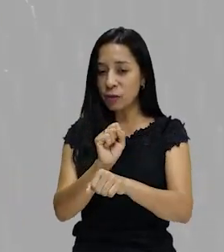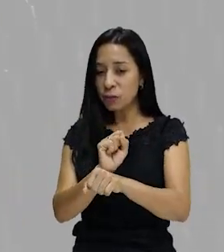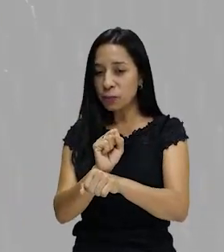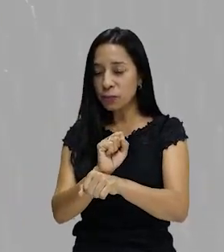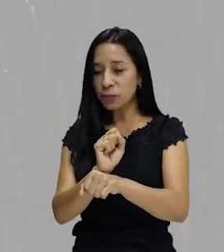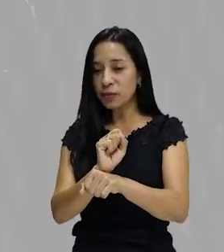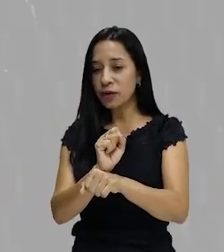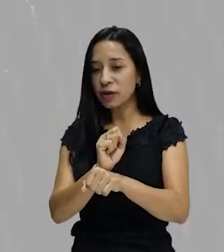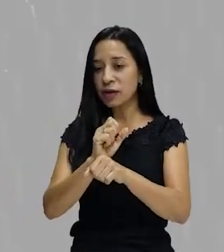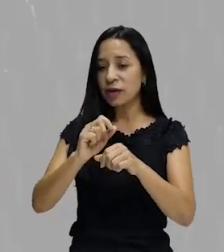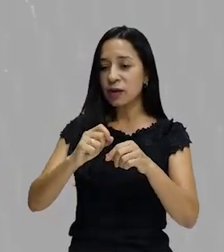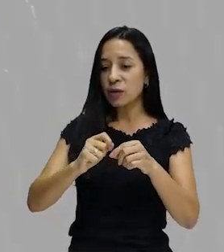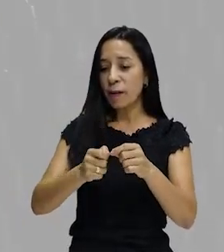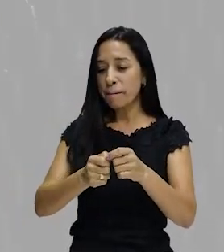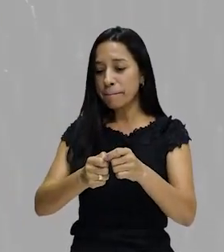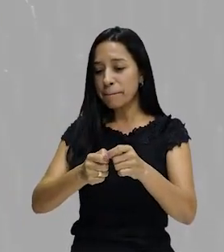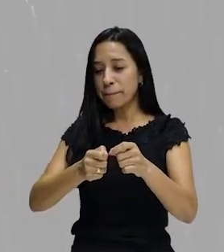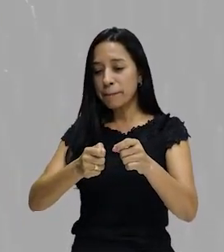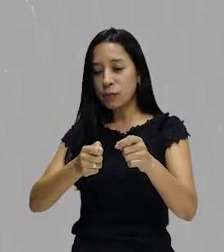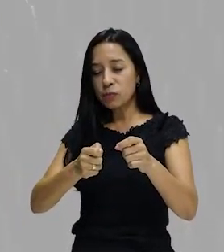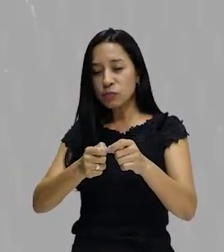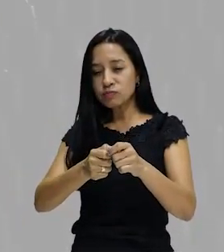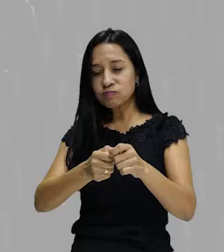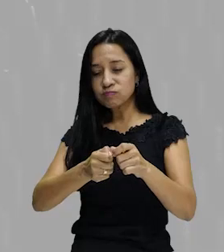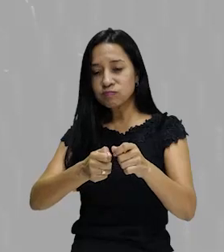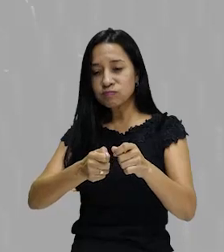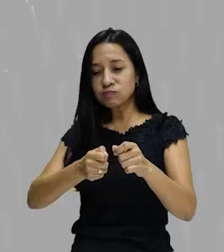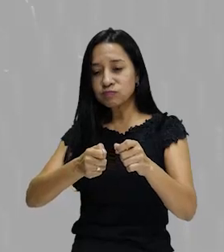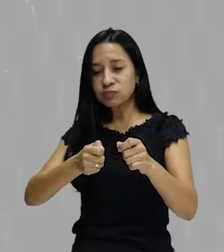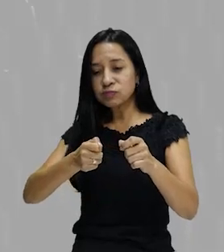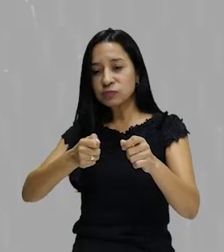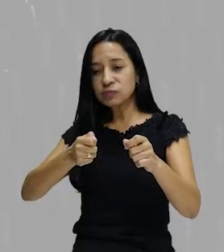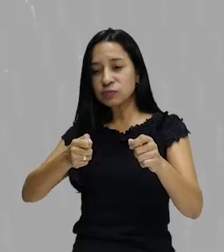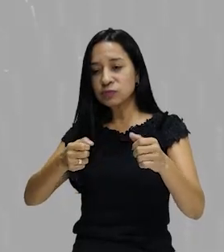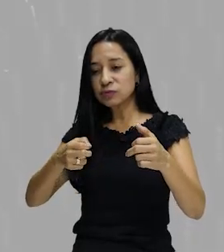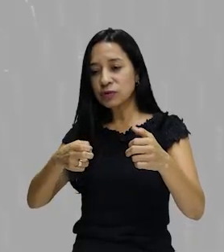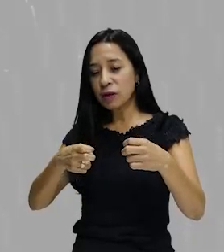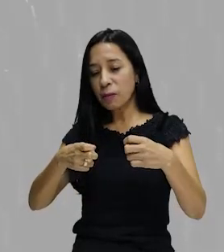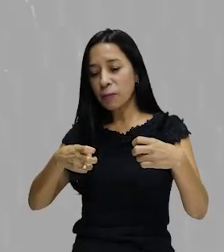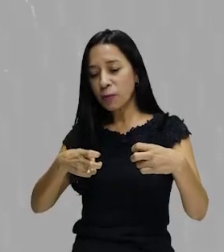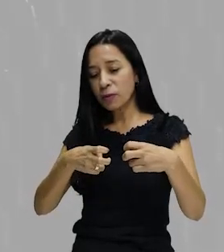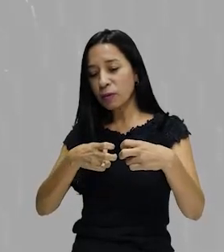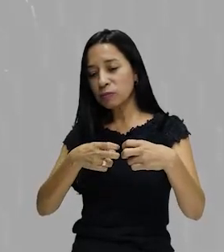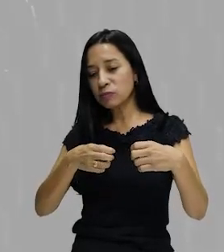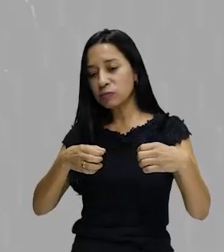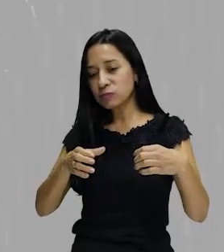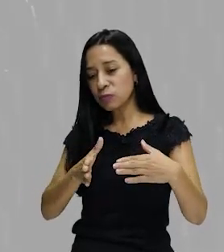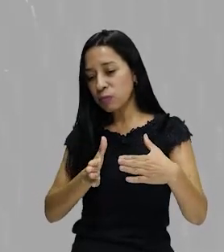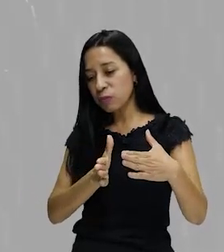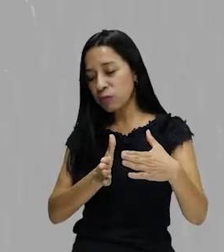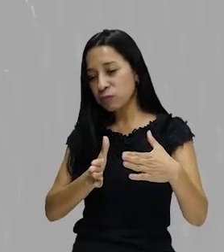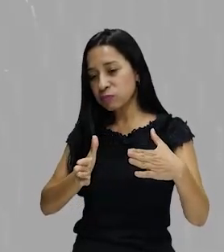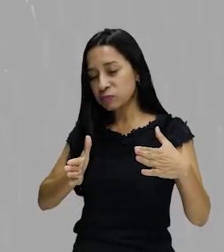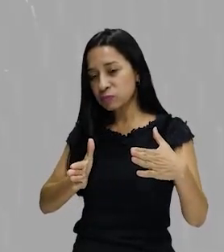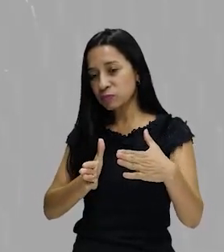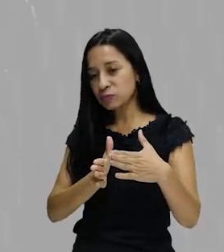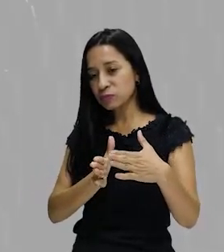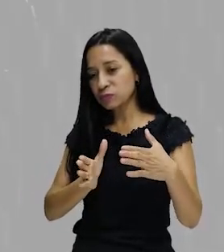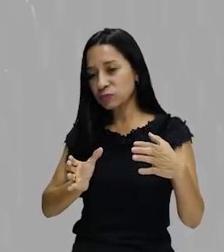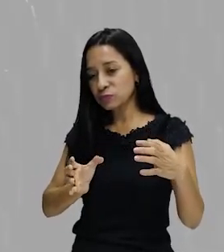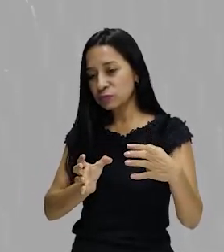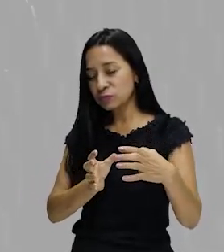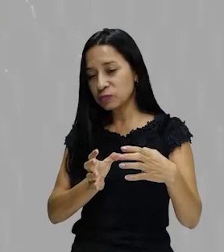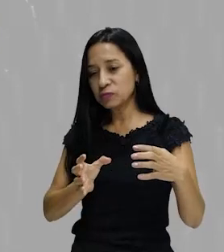carrinho. Dá até para ouvir a mola sendo comprimida, né? Então a mola ela vai ter um tamanhozinho, então ela vai